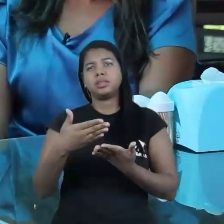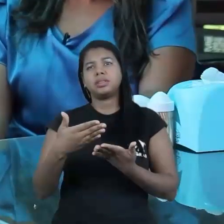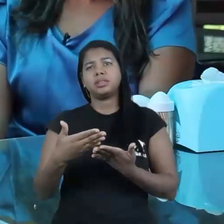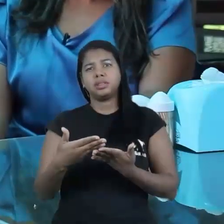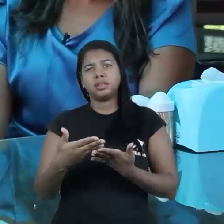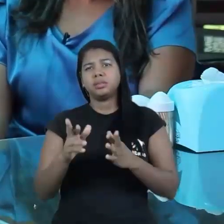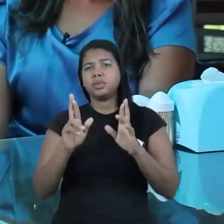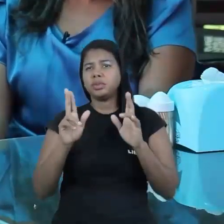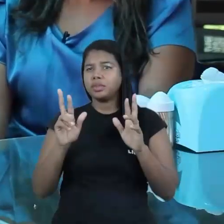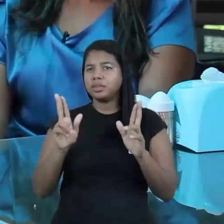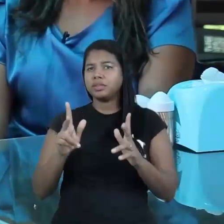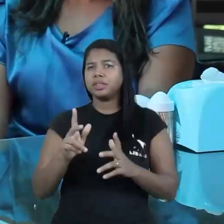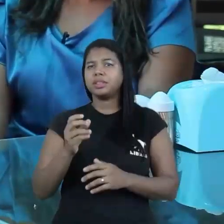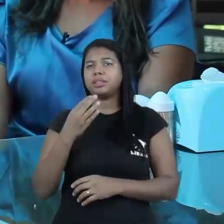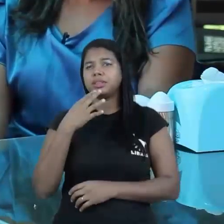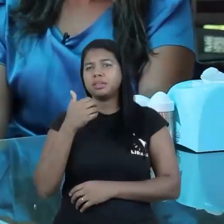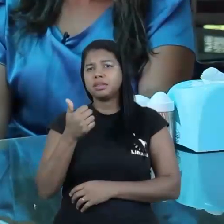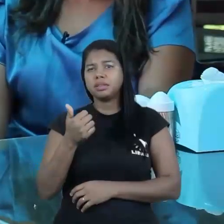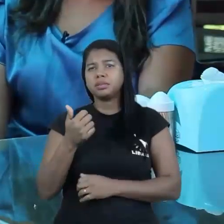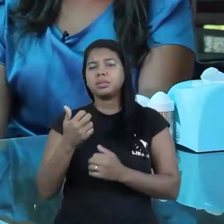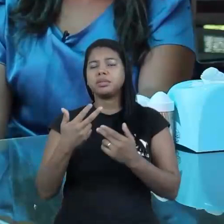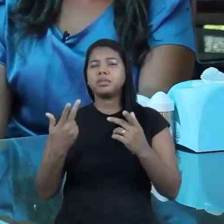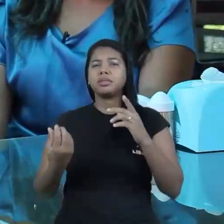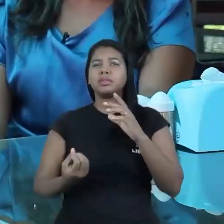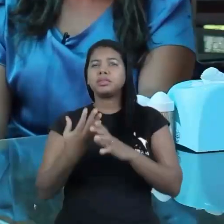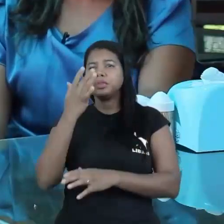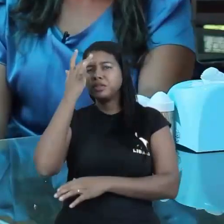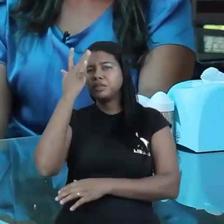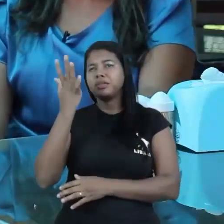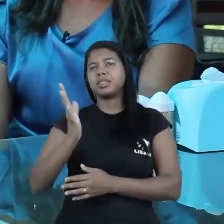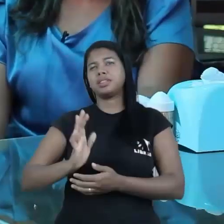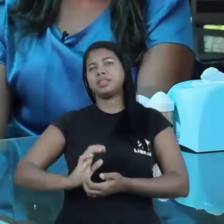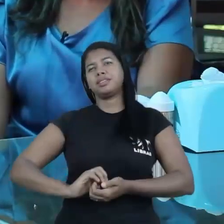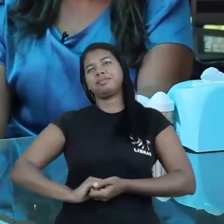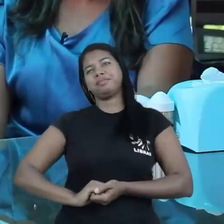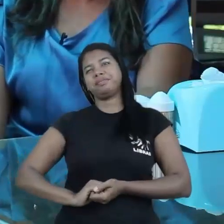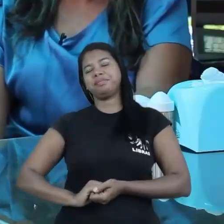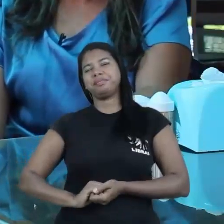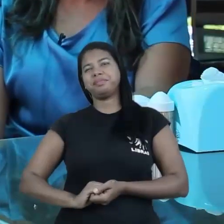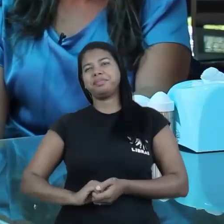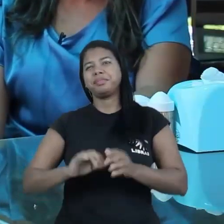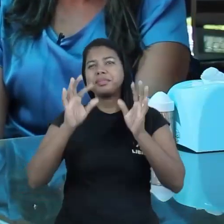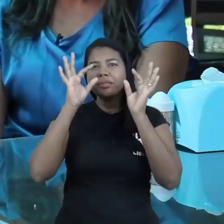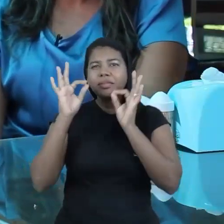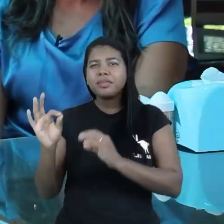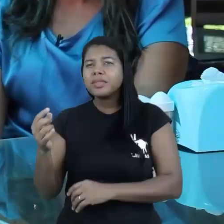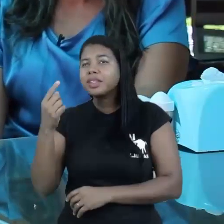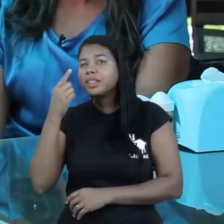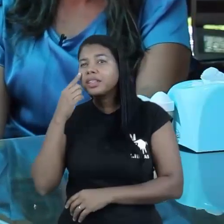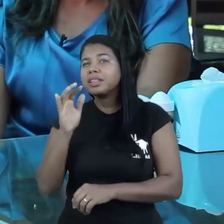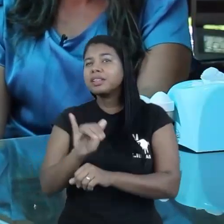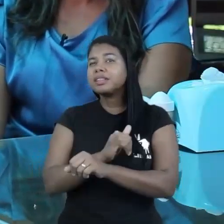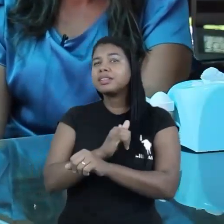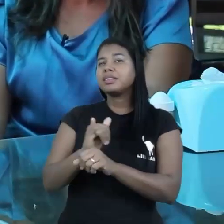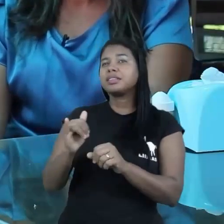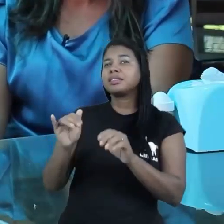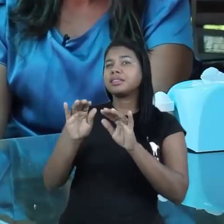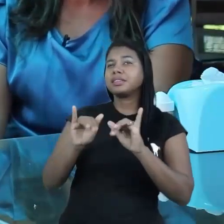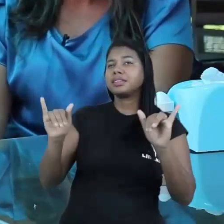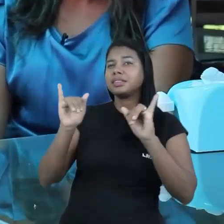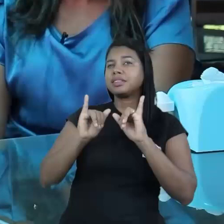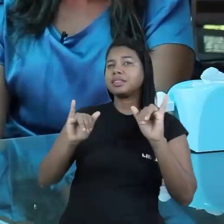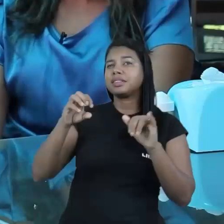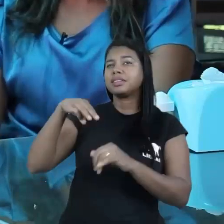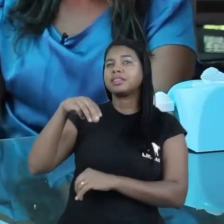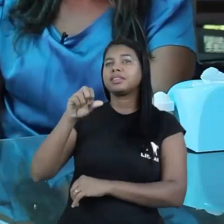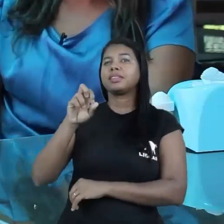forma diferente. As coisas parecem que fluem mais fáceis. E aí você vê a estratégia do marketing, por exemplo, né, que você falou